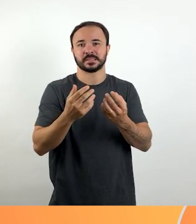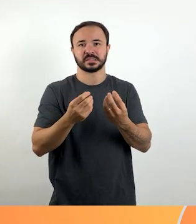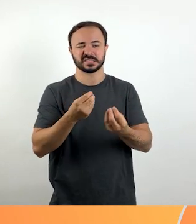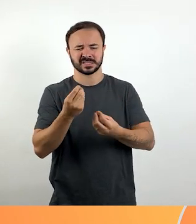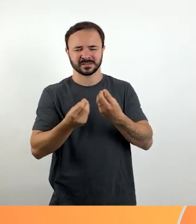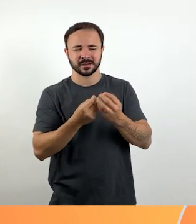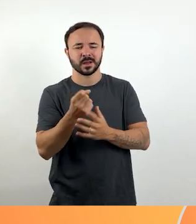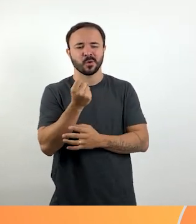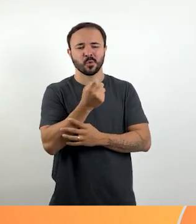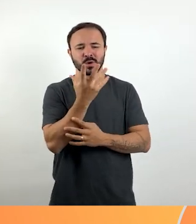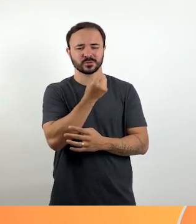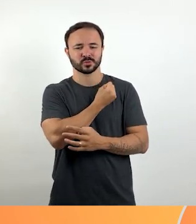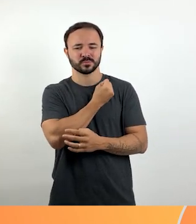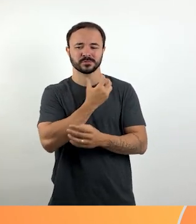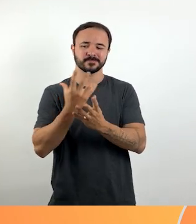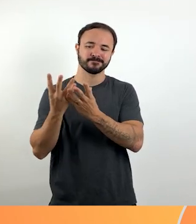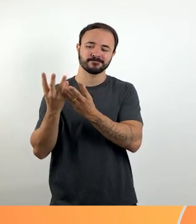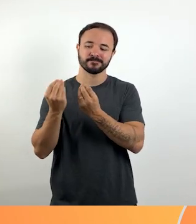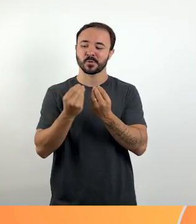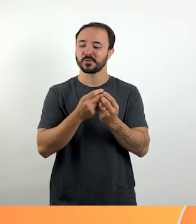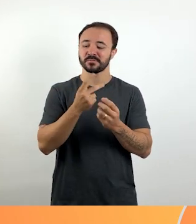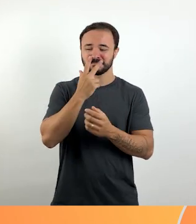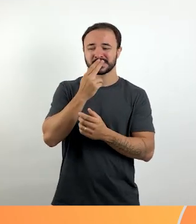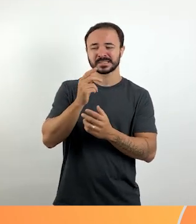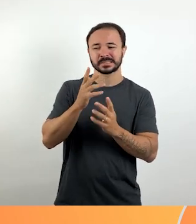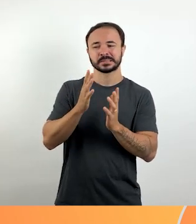tem outro, ó. Por exemplo, se eu pego aqui